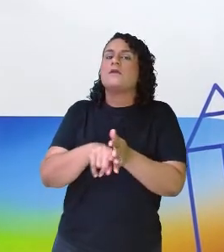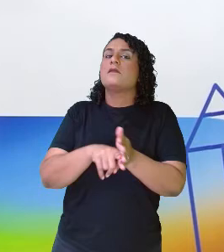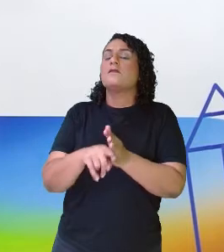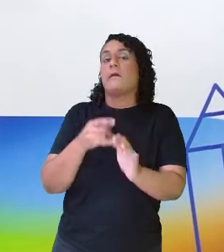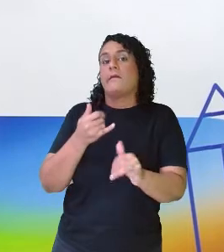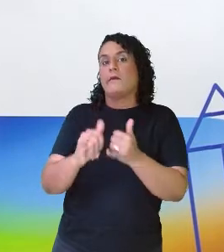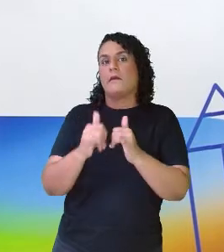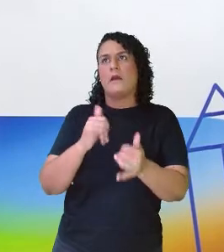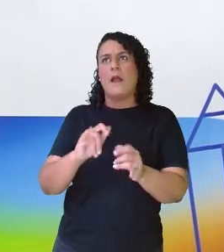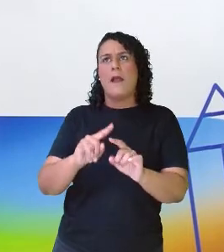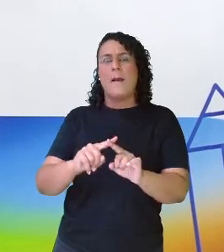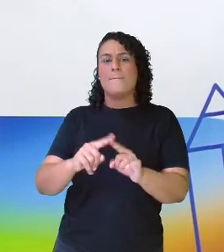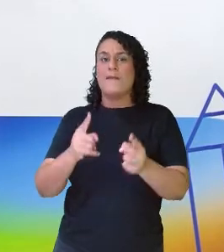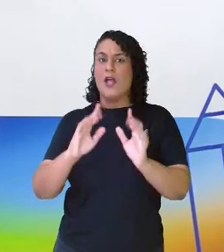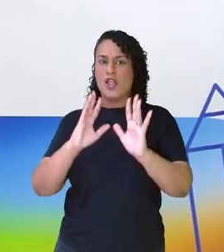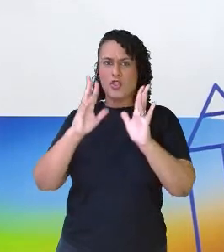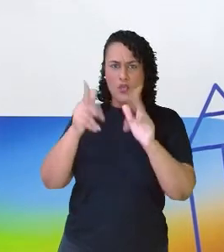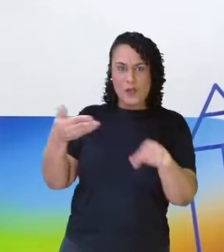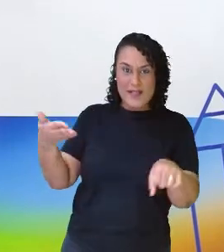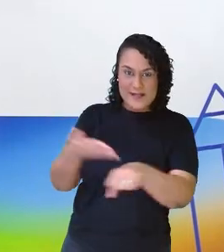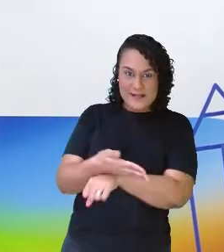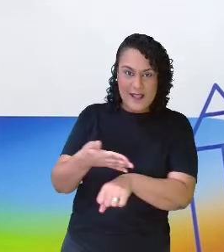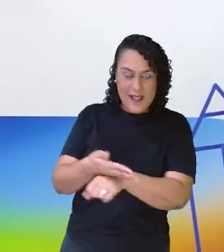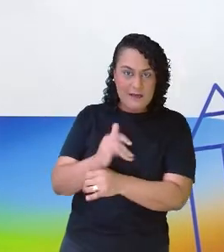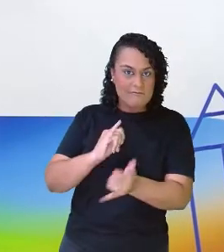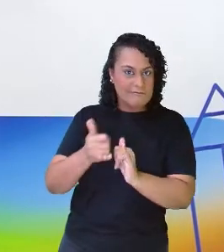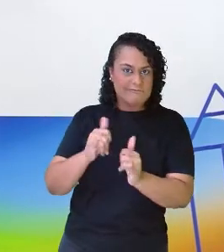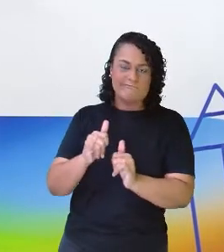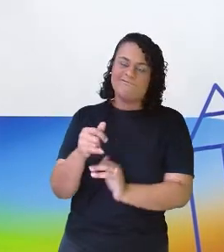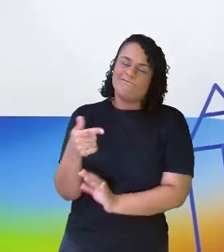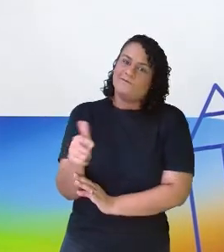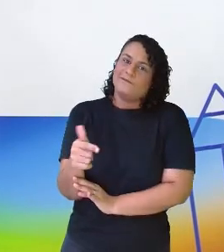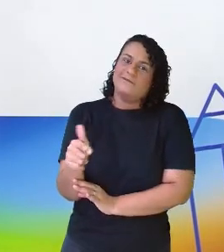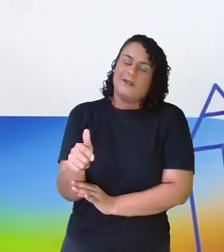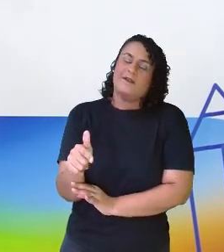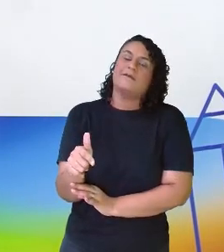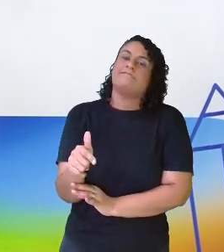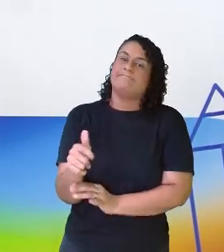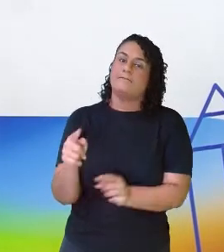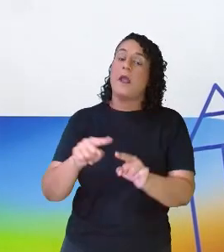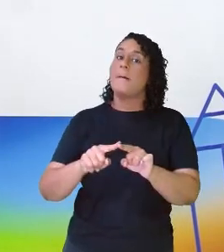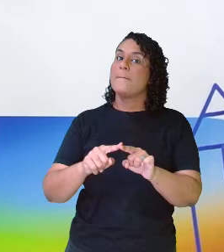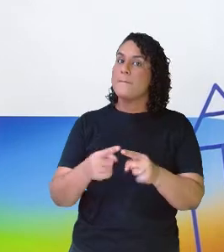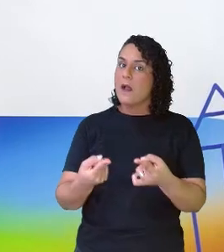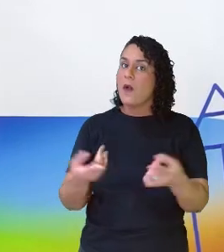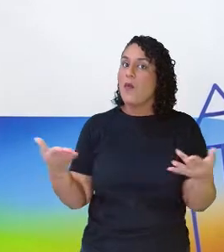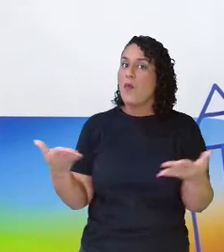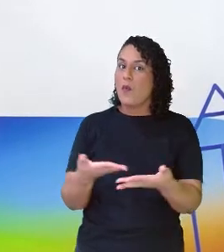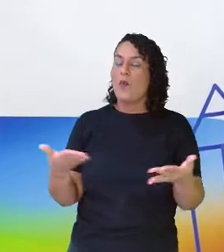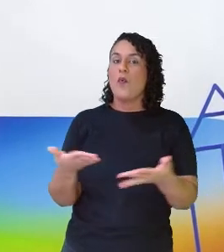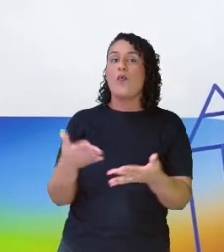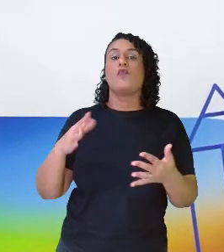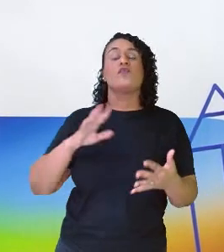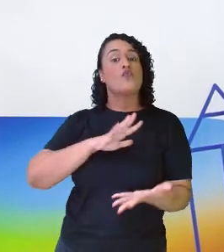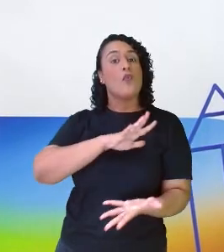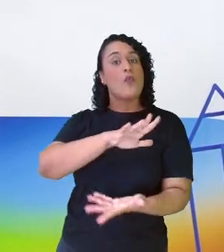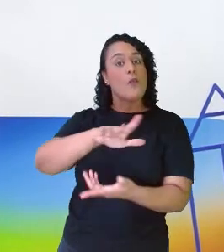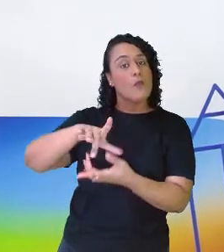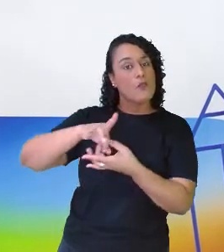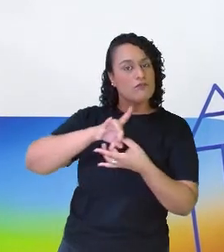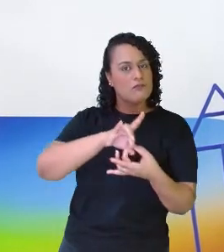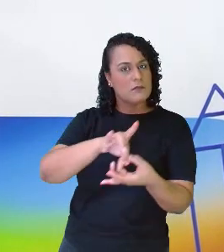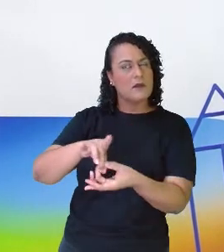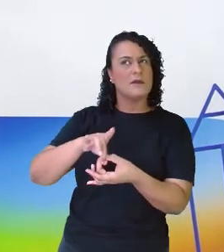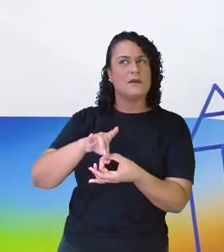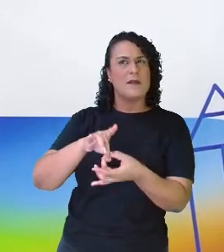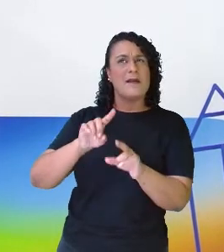mundo tem acesso fácil assim também à internet, tá? Apesar que a gente vive num mundo globalizado, olha só, na sala de globalização aí, nem todo